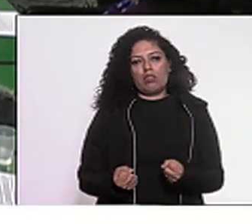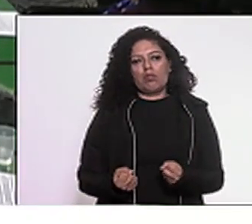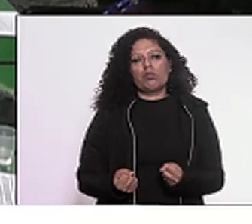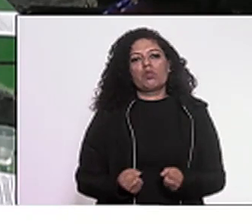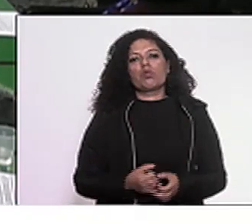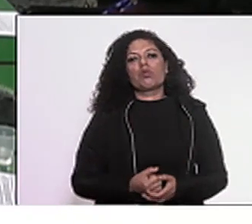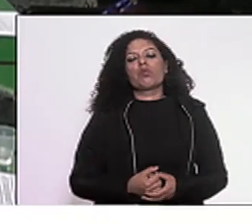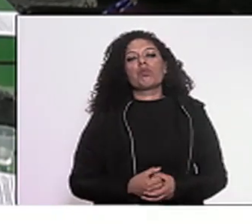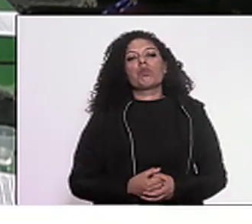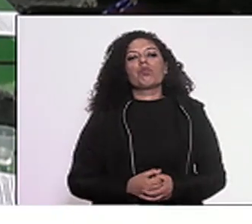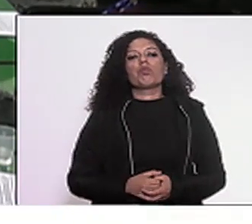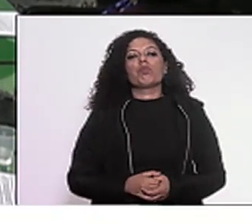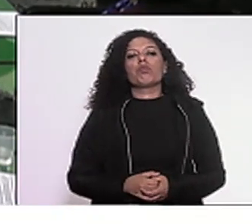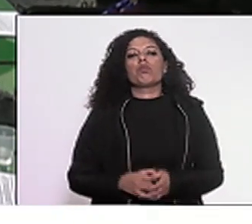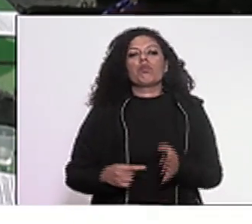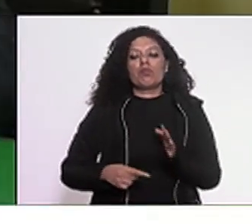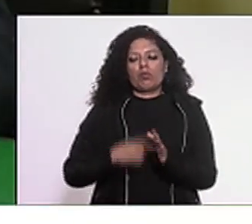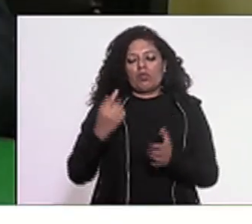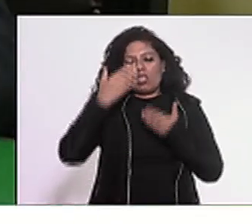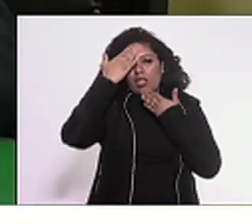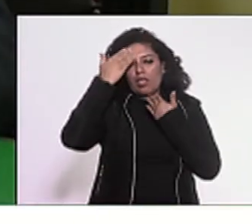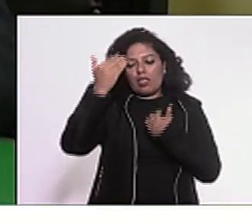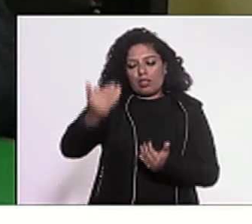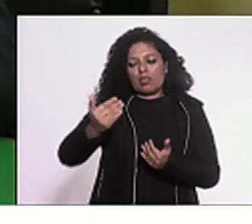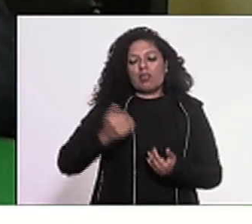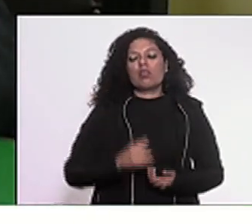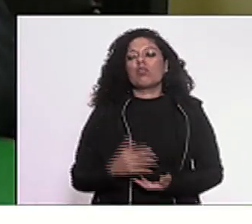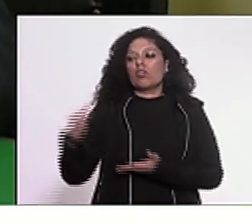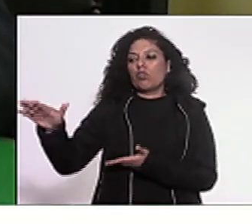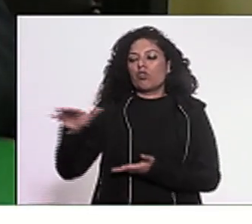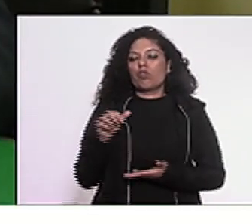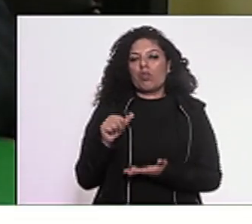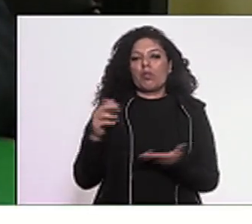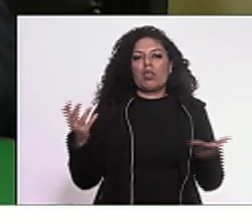Deixa eu primeiro agradecer, passar a palavra para o